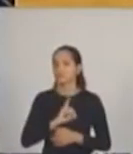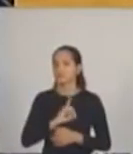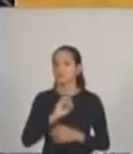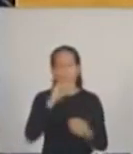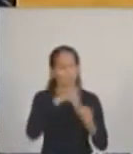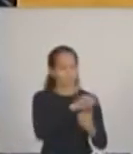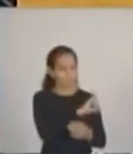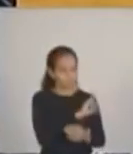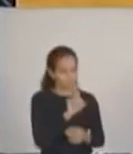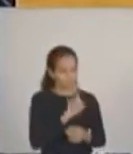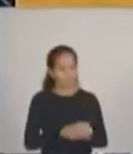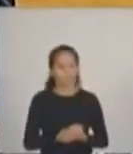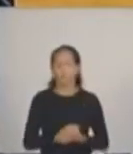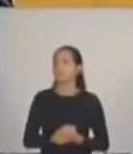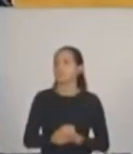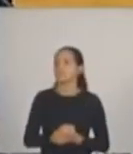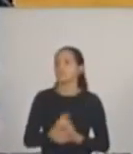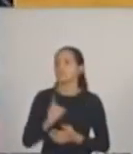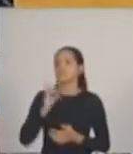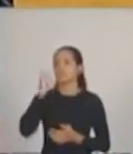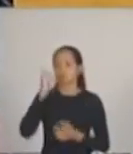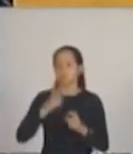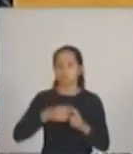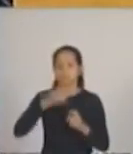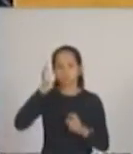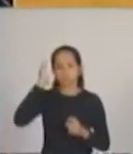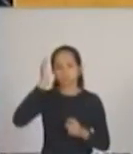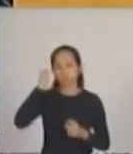presidente. Vota não, doutor Hércules.